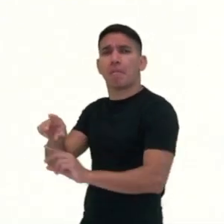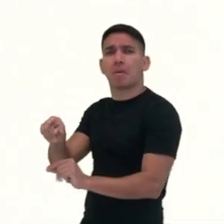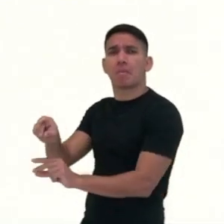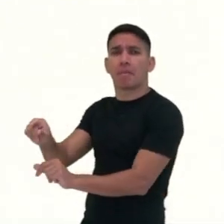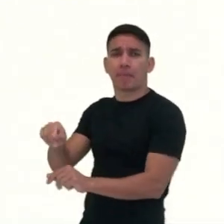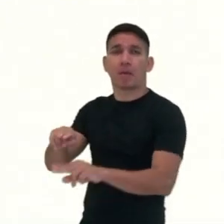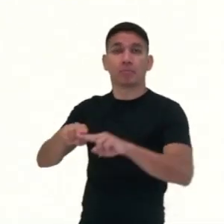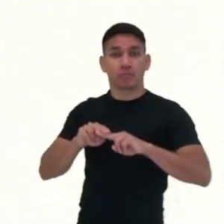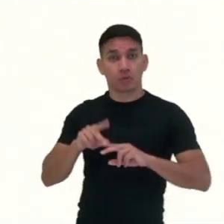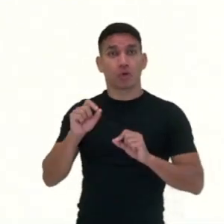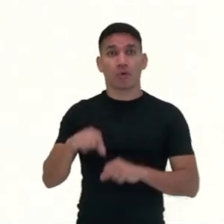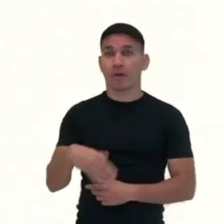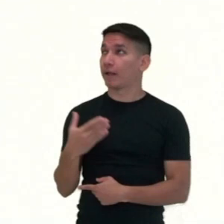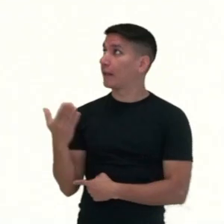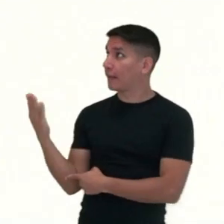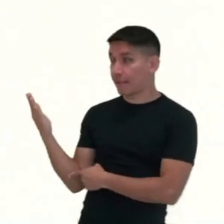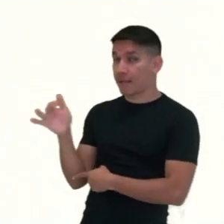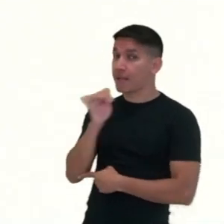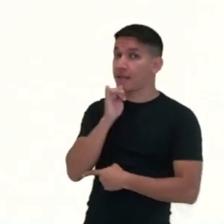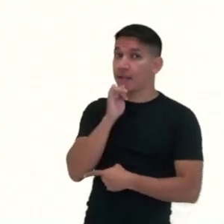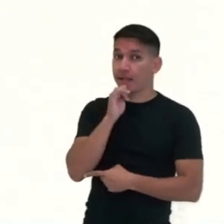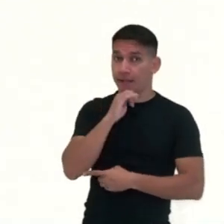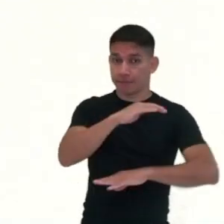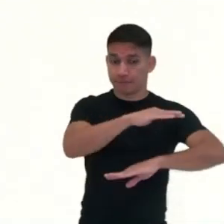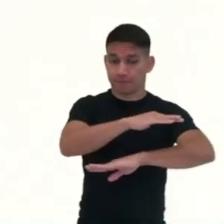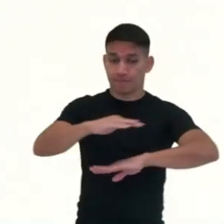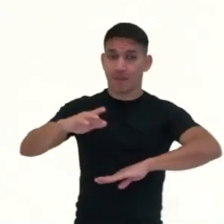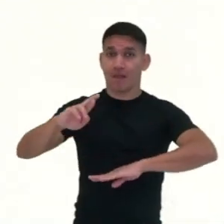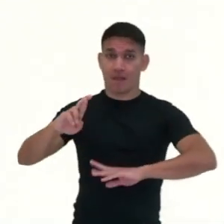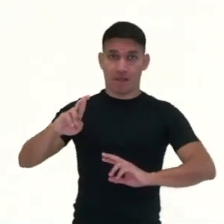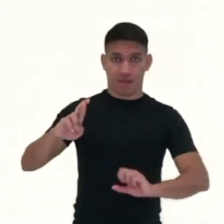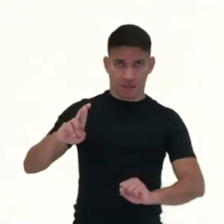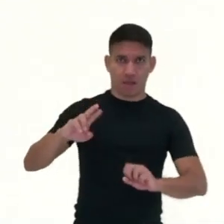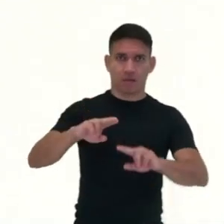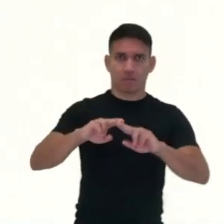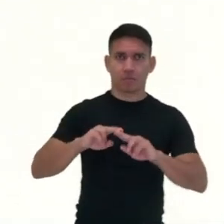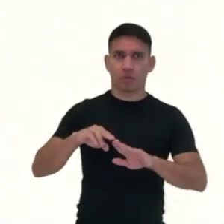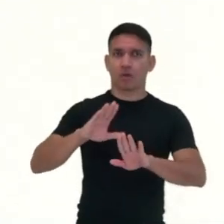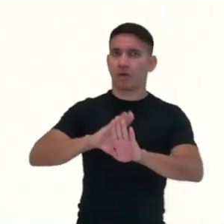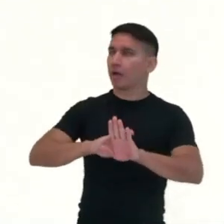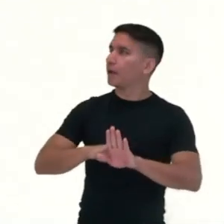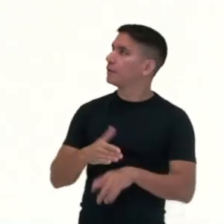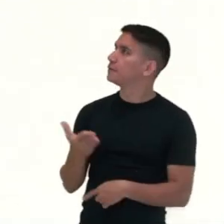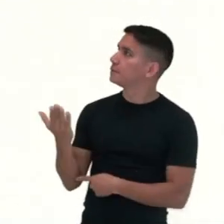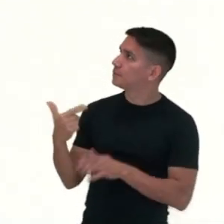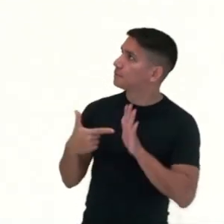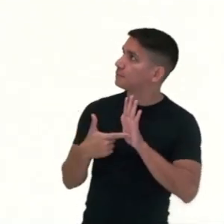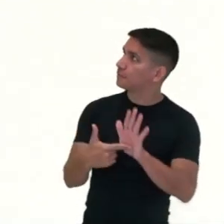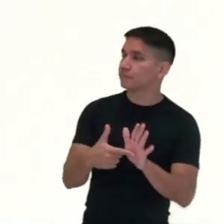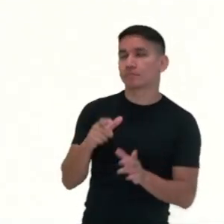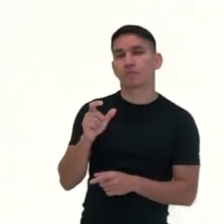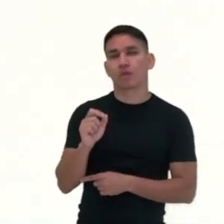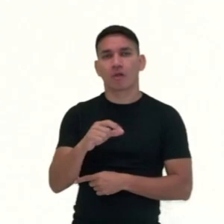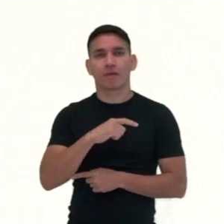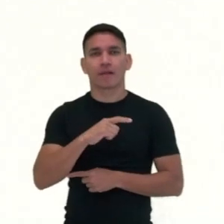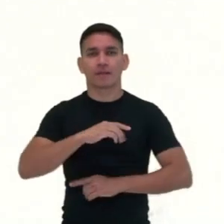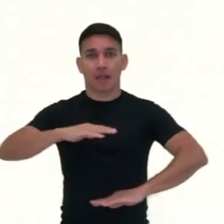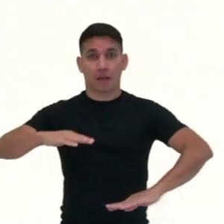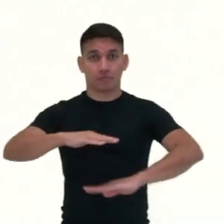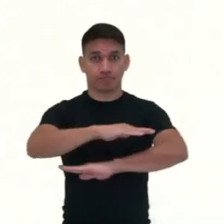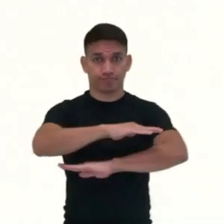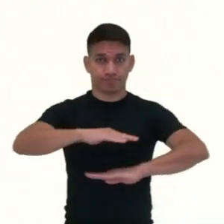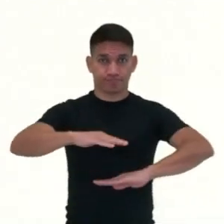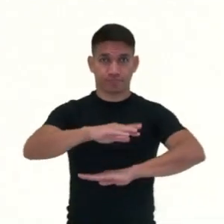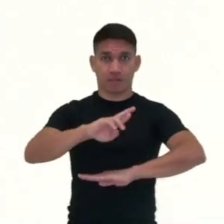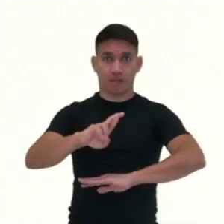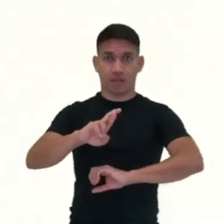R e S, nesse exemplo aqui, o plano é esse ladinho mais, esse fundinho mais fosquinho que tem ali, né? As retas paralelas R